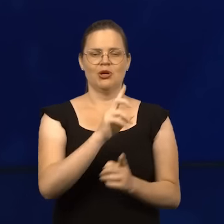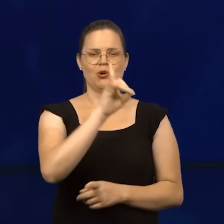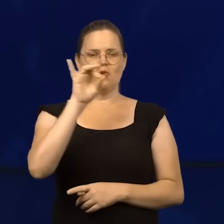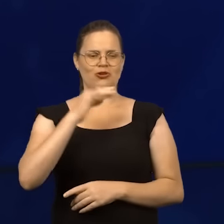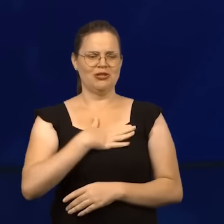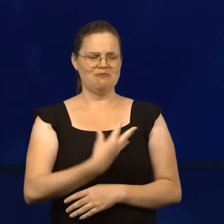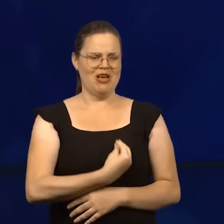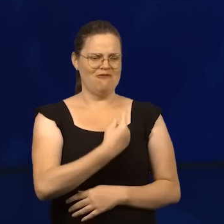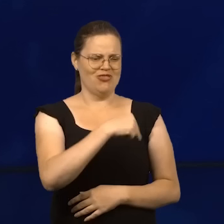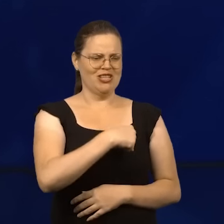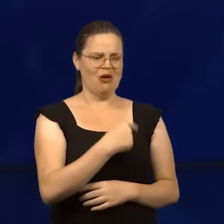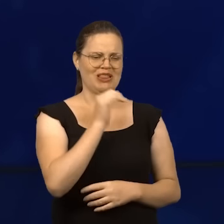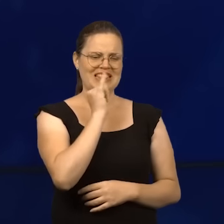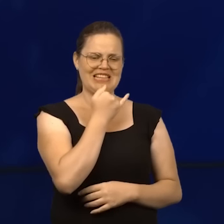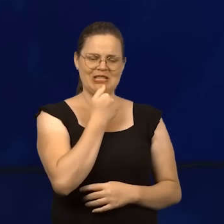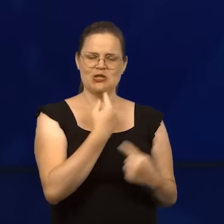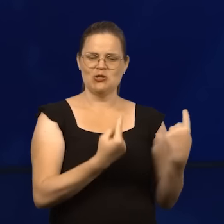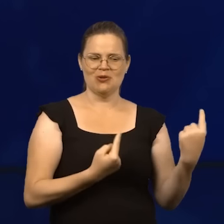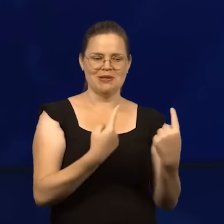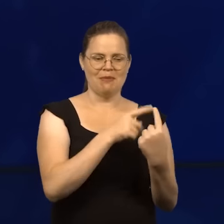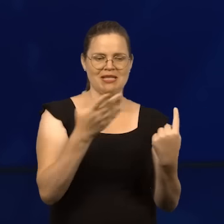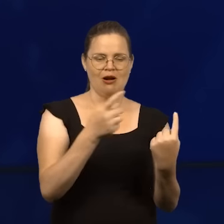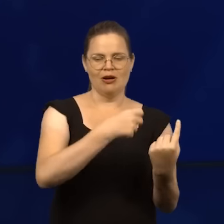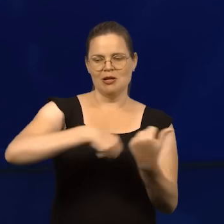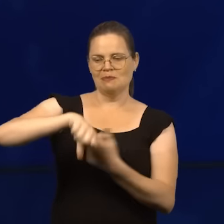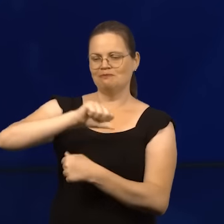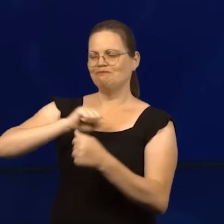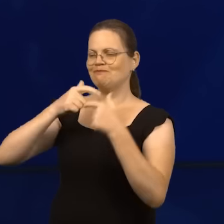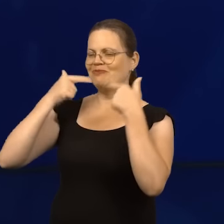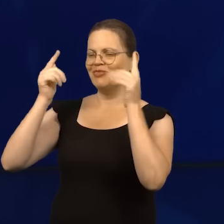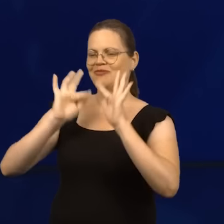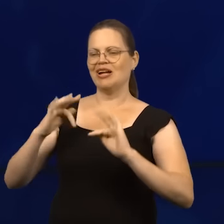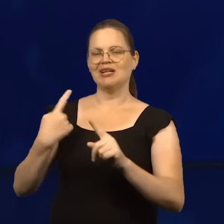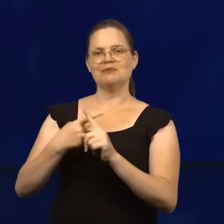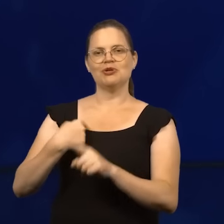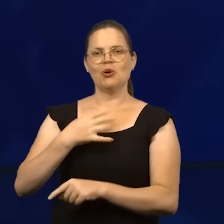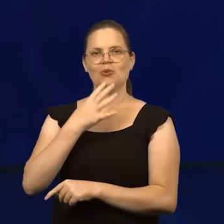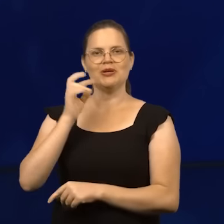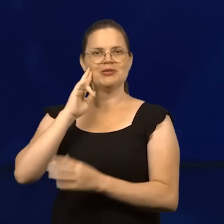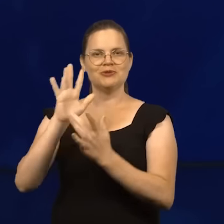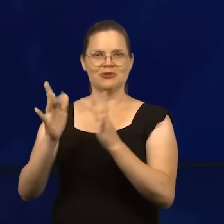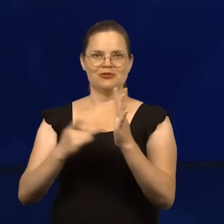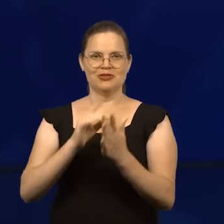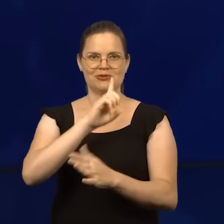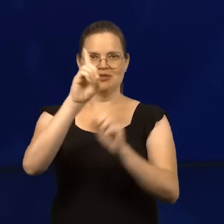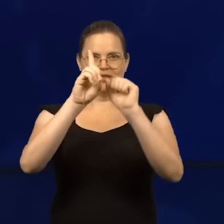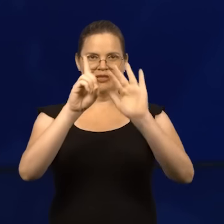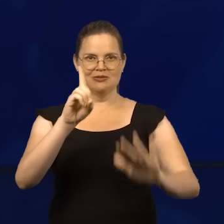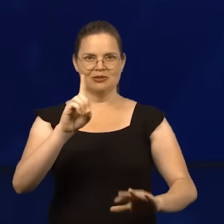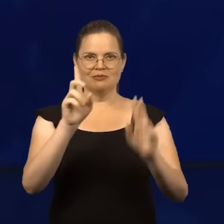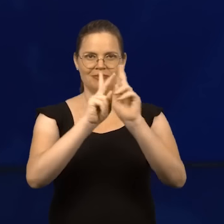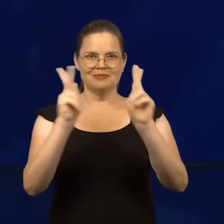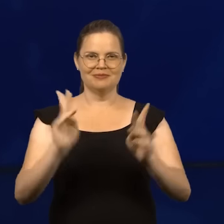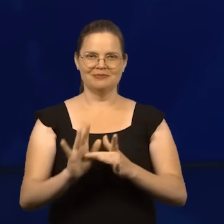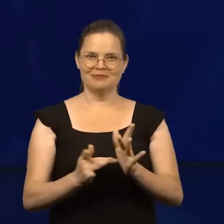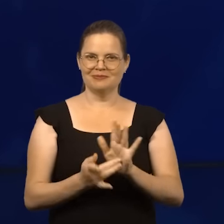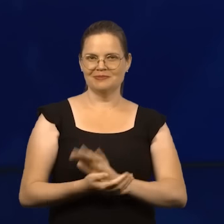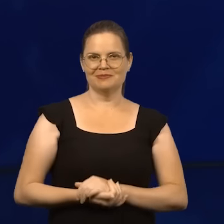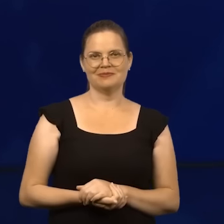eu estou feliz porque eu encontrei Jesus, eu encontrei a salvação. Que Deus te abençoe. A